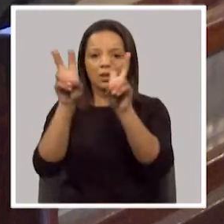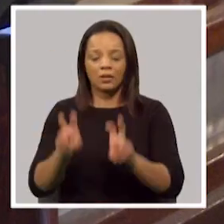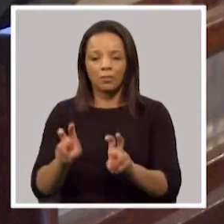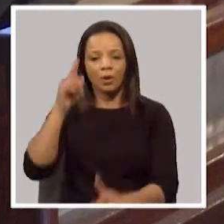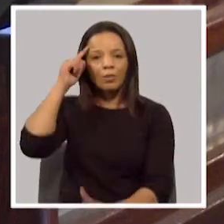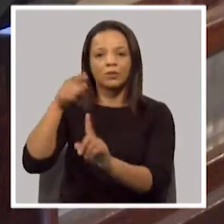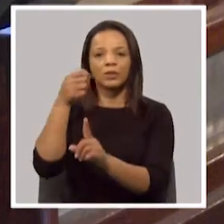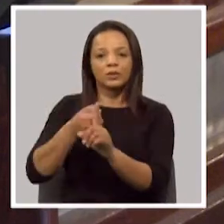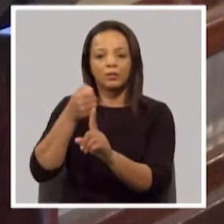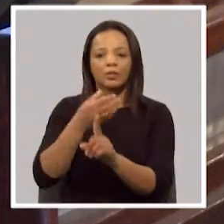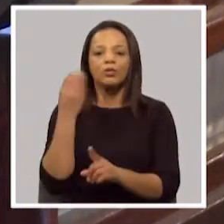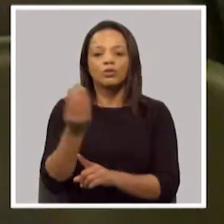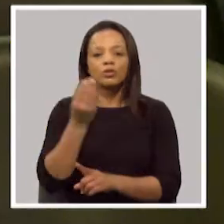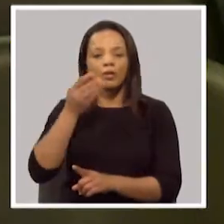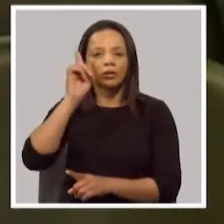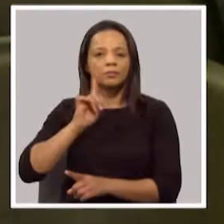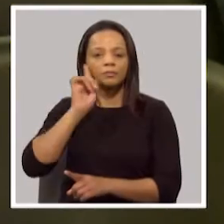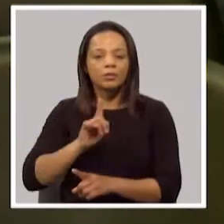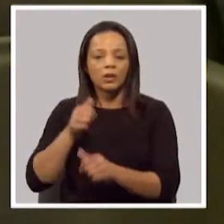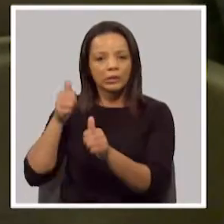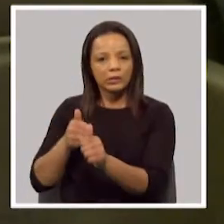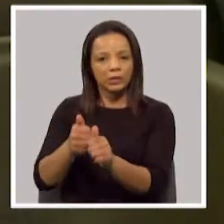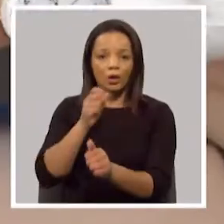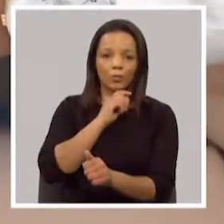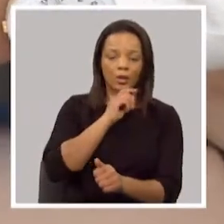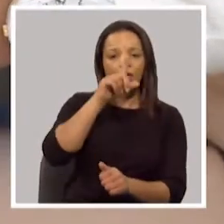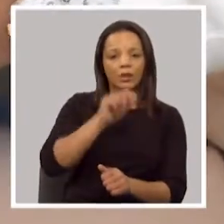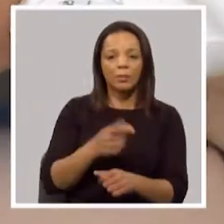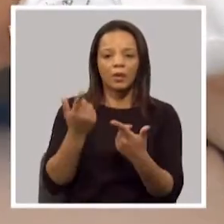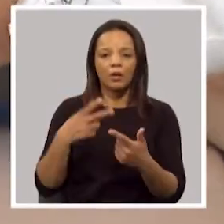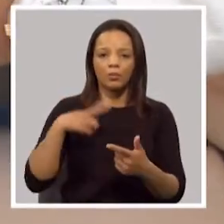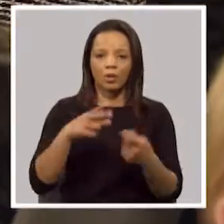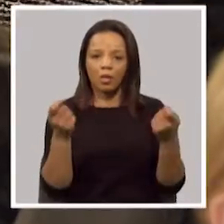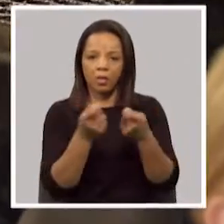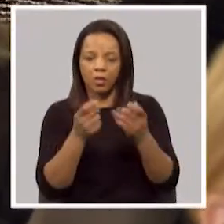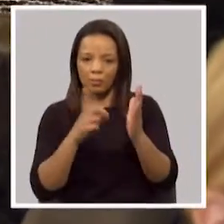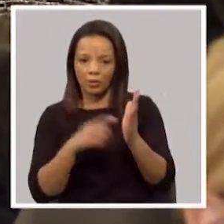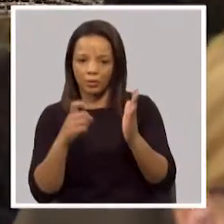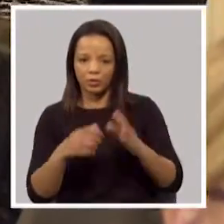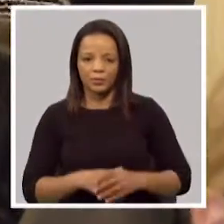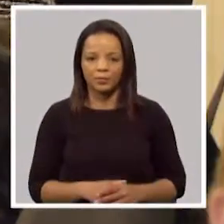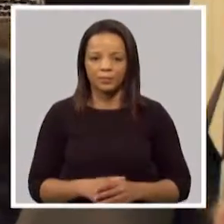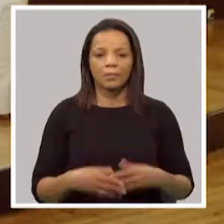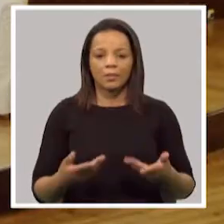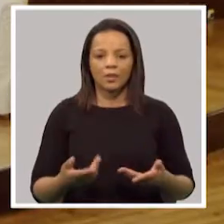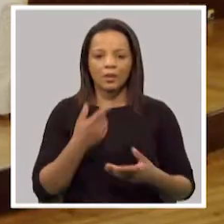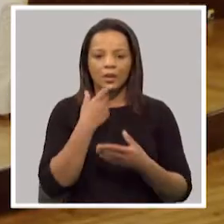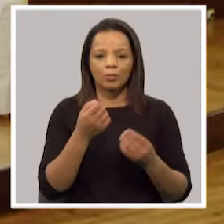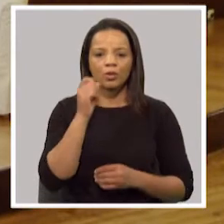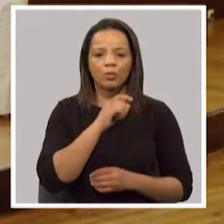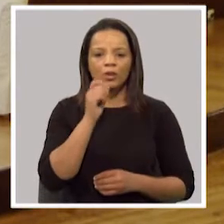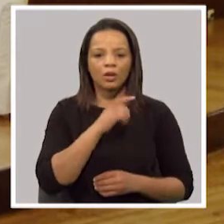o tema. Queria desafiar jovens raparigas a perseguir oportunidades e já agora aproximar Portugal e os Estados Unidos. There's so